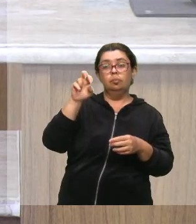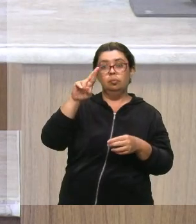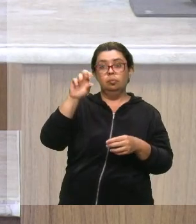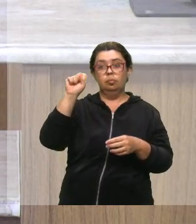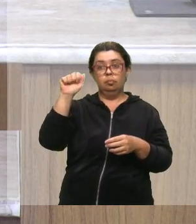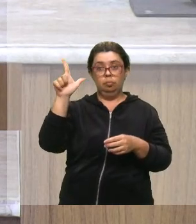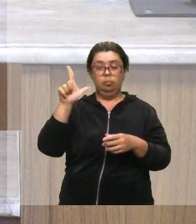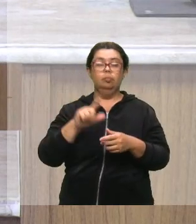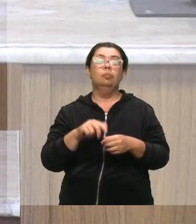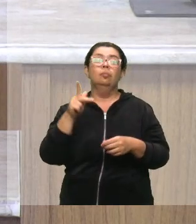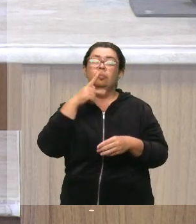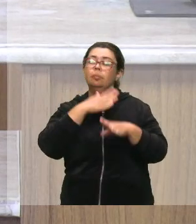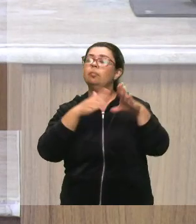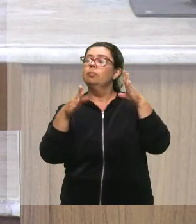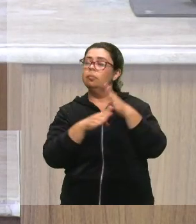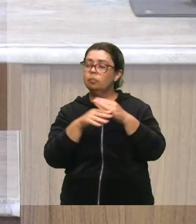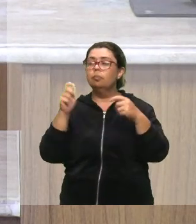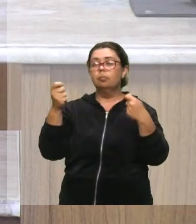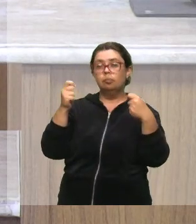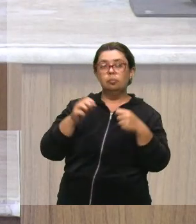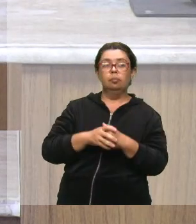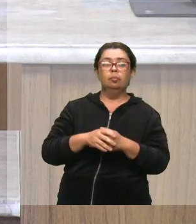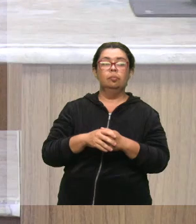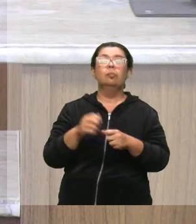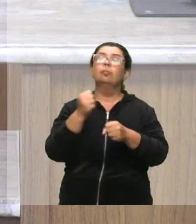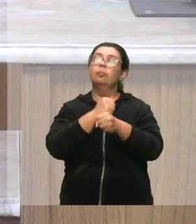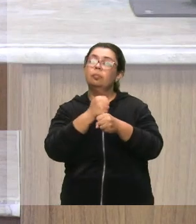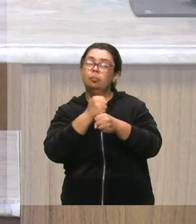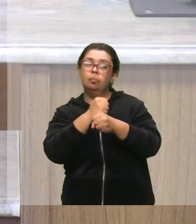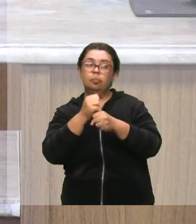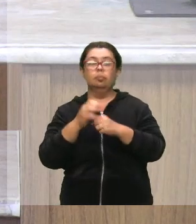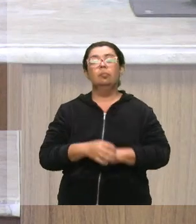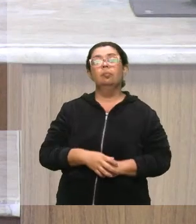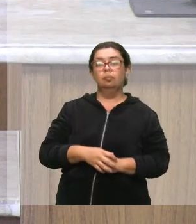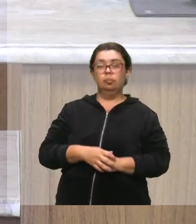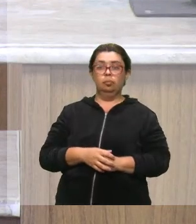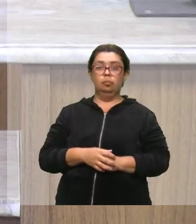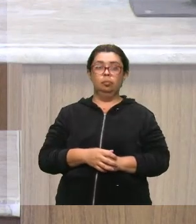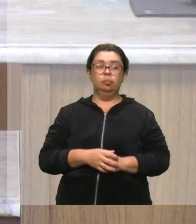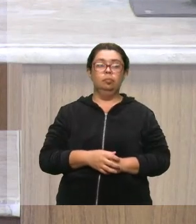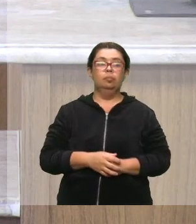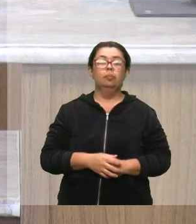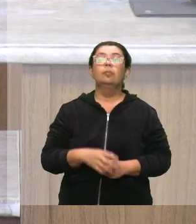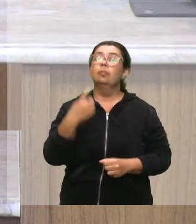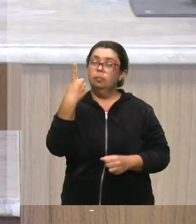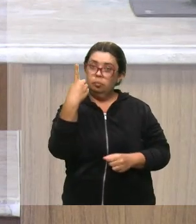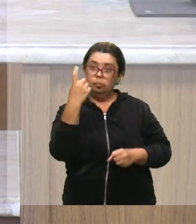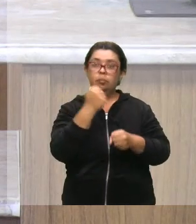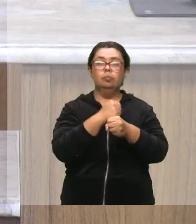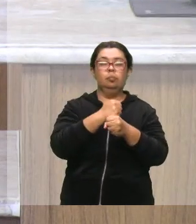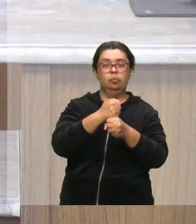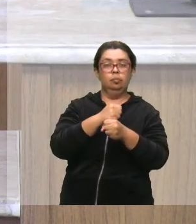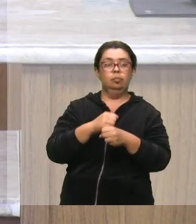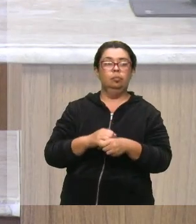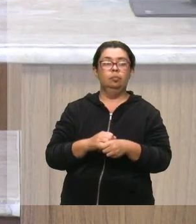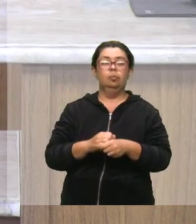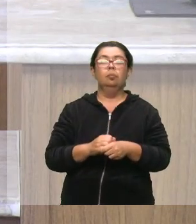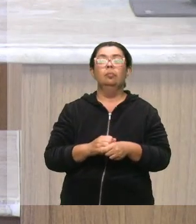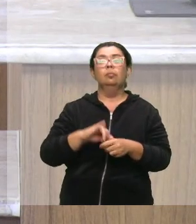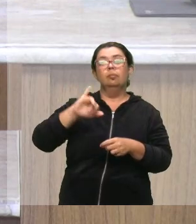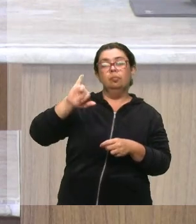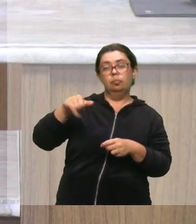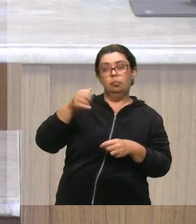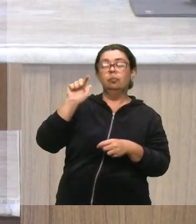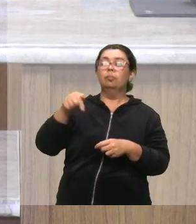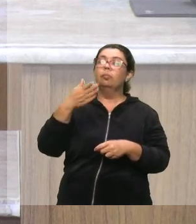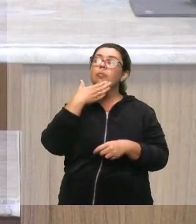de todos os assuntos do município, anualidade ou periodicidade, ela vale por um ano, de janeiro a dezembro